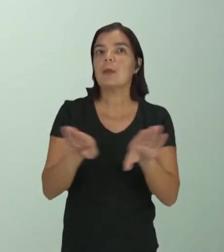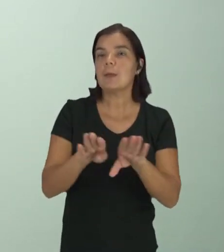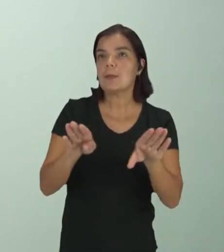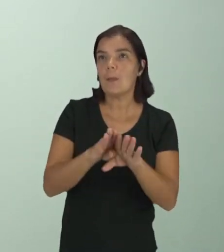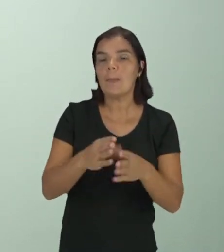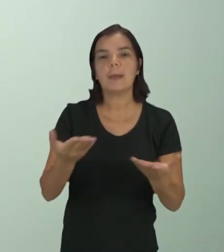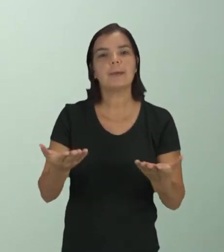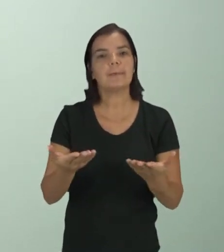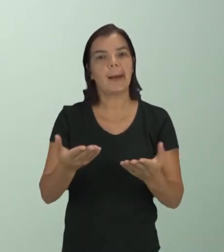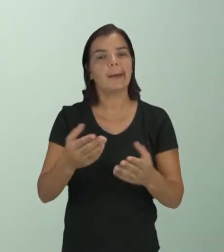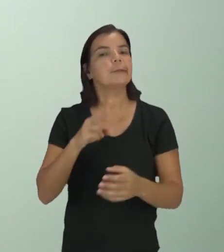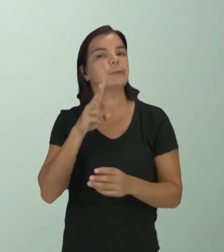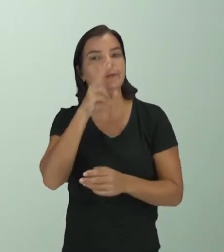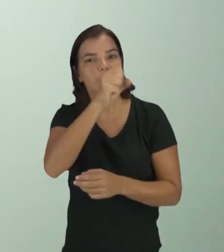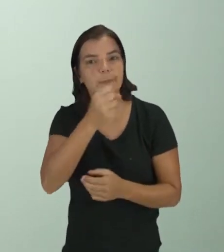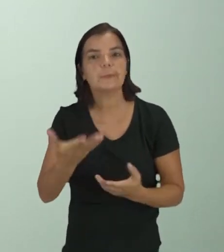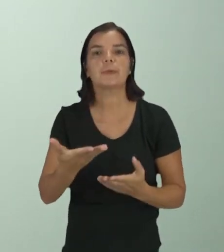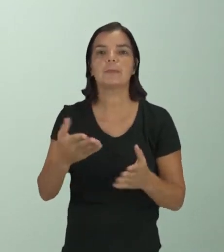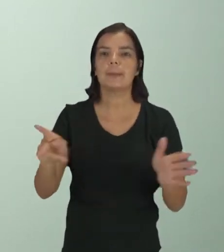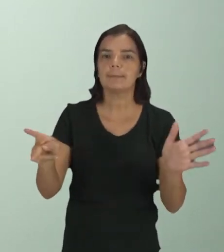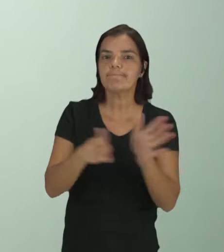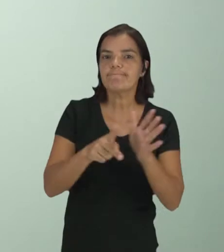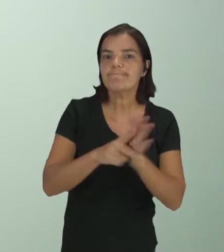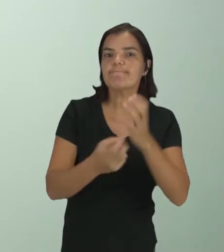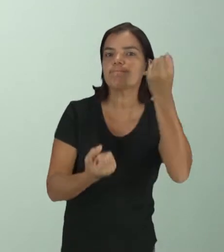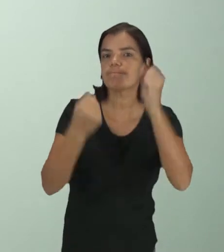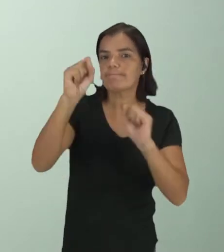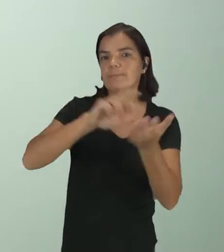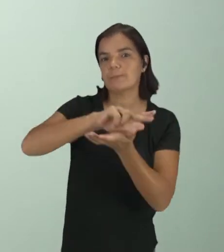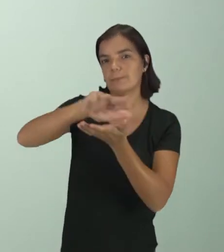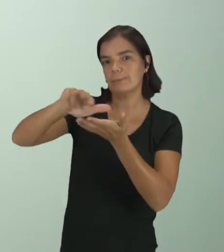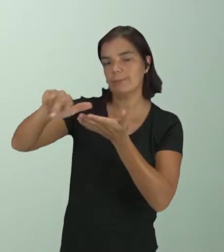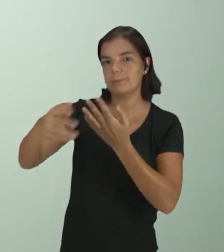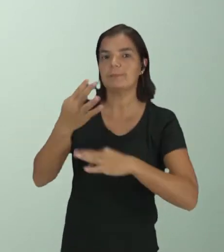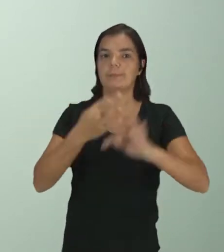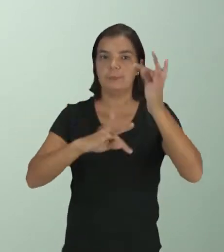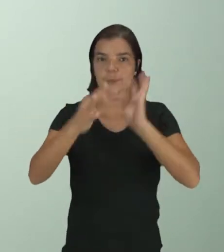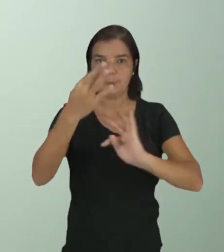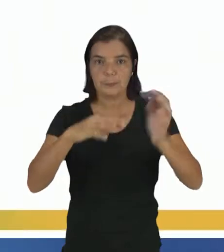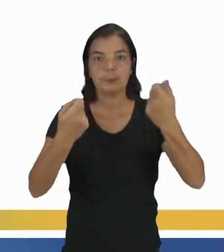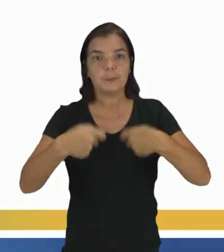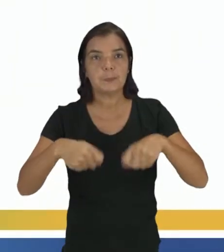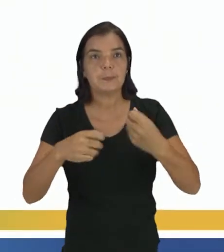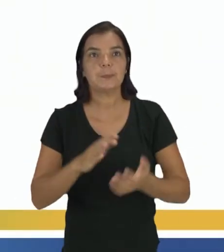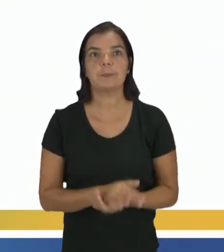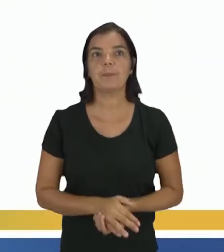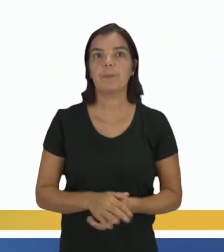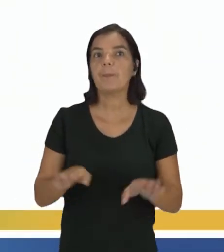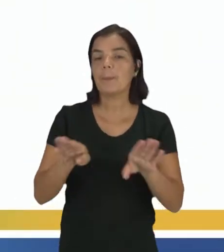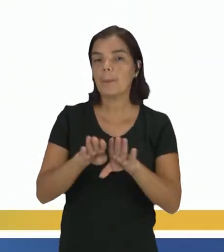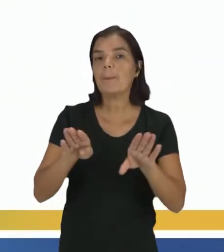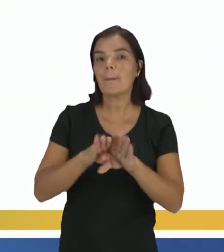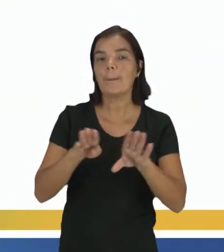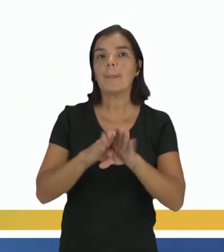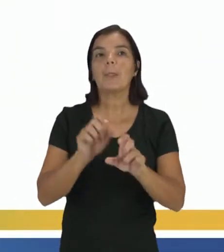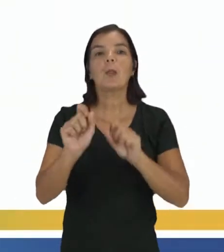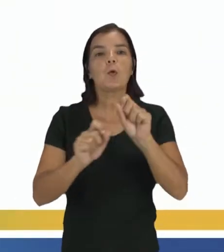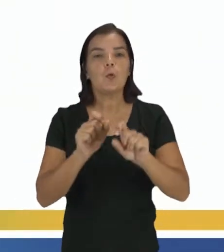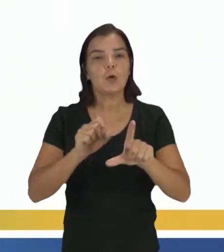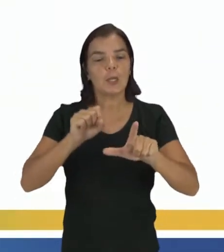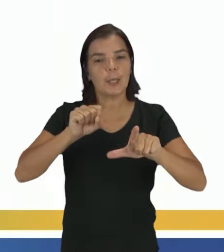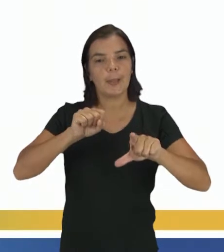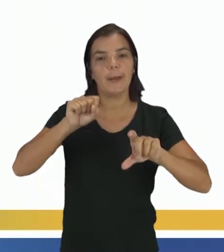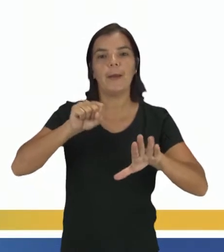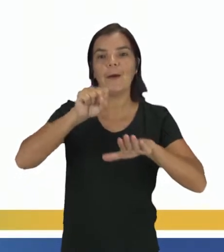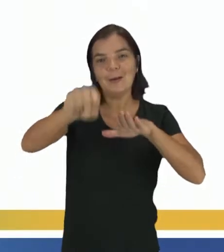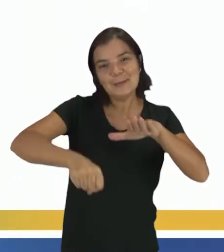executando, com mais intensidade, com mais propriedade, as diversas funções para a qual elas necessitam. E também existe um papel em que a máquina